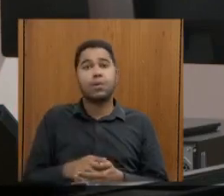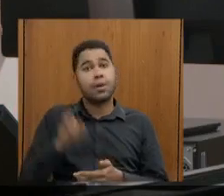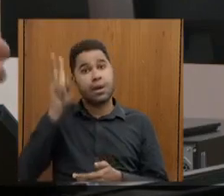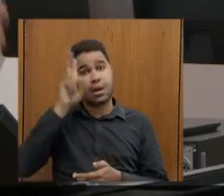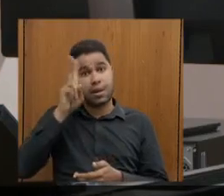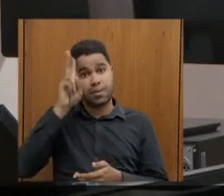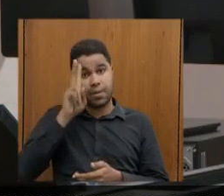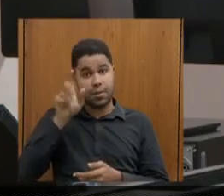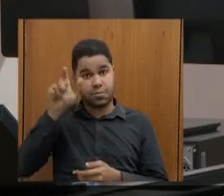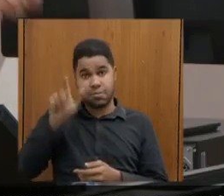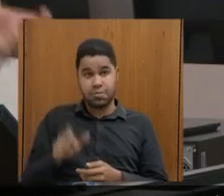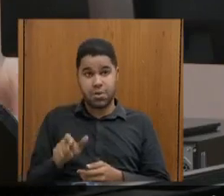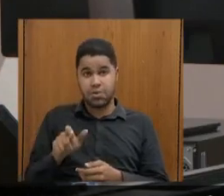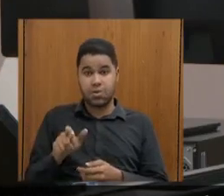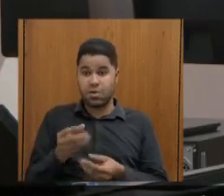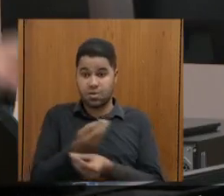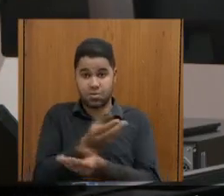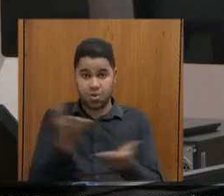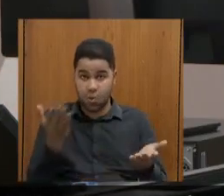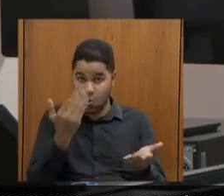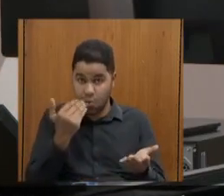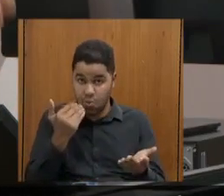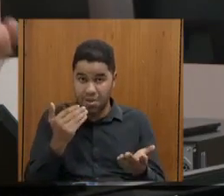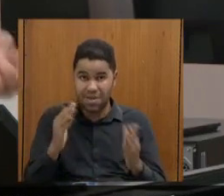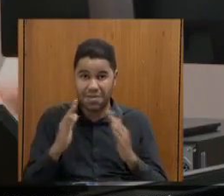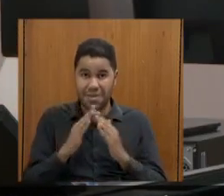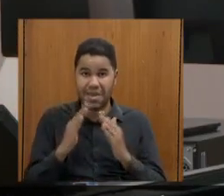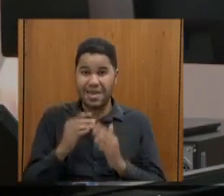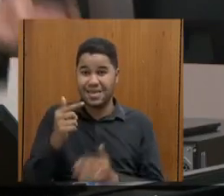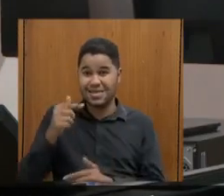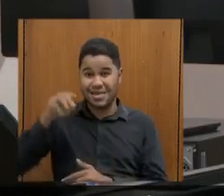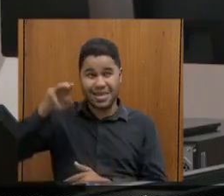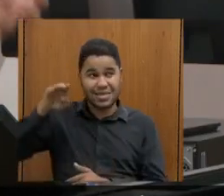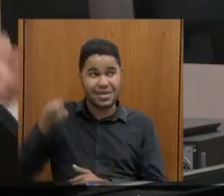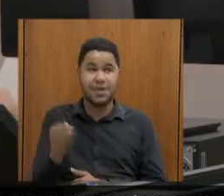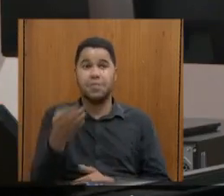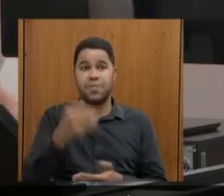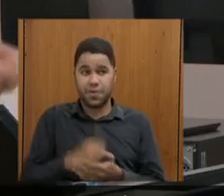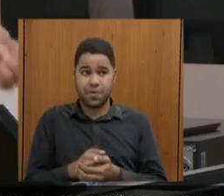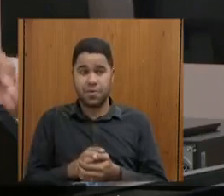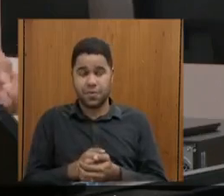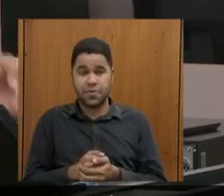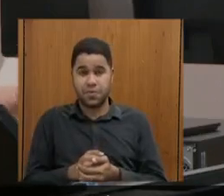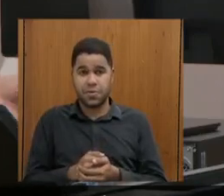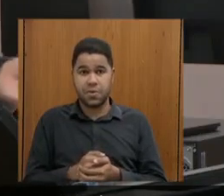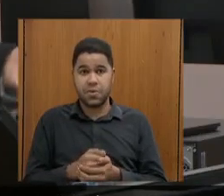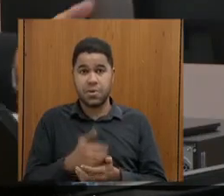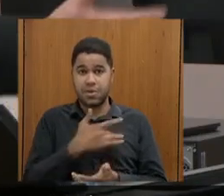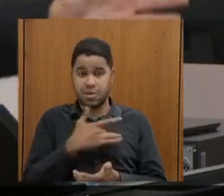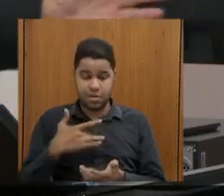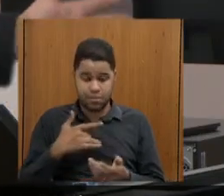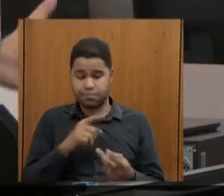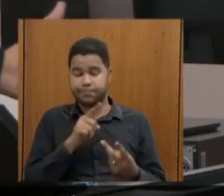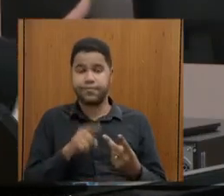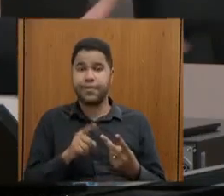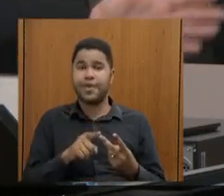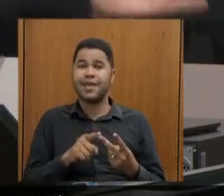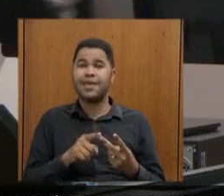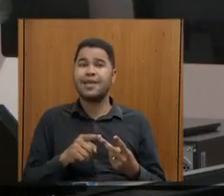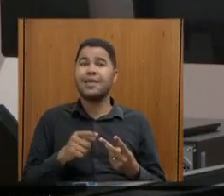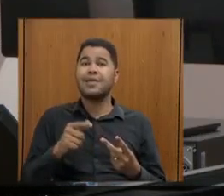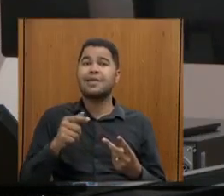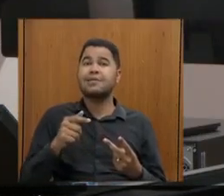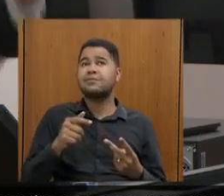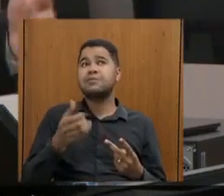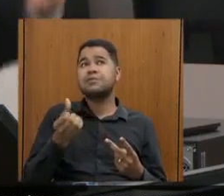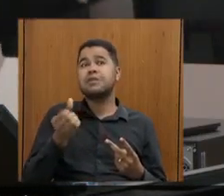lembrar de alguém que não deu merenda para as crianças que pegou sete bilhões aí do da saúde que pegou o dinheiro